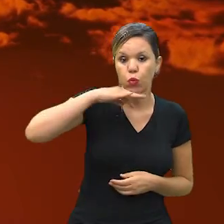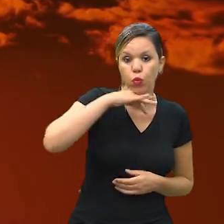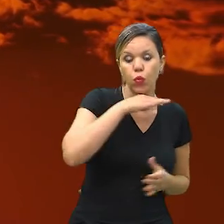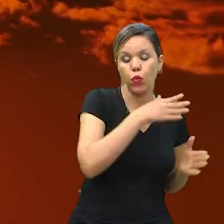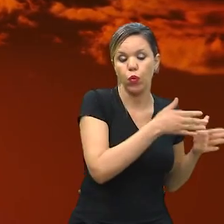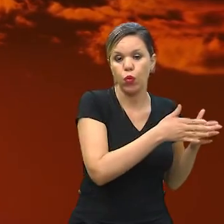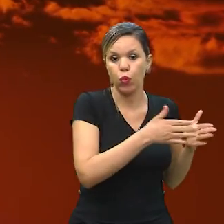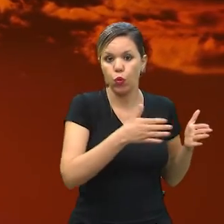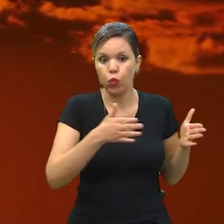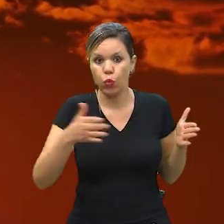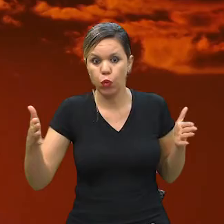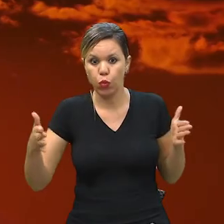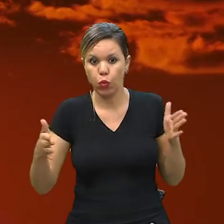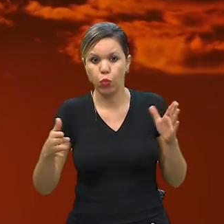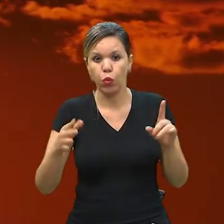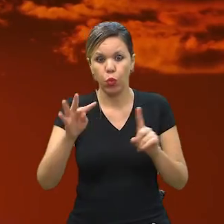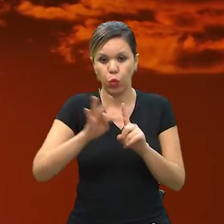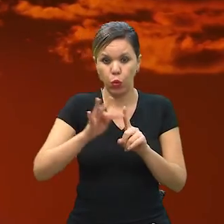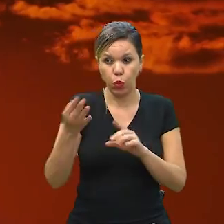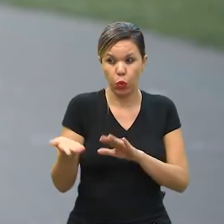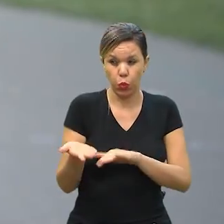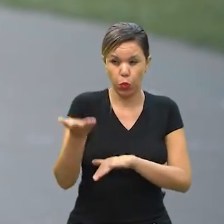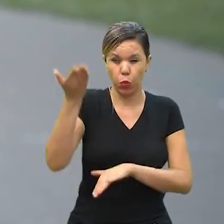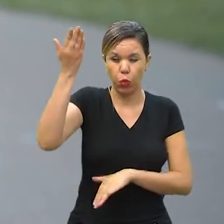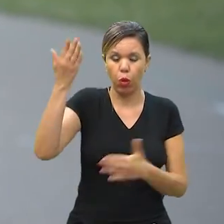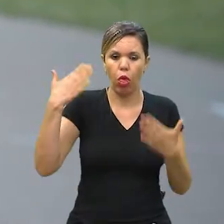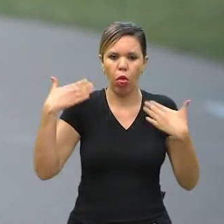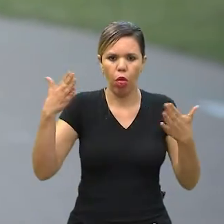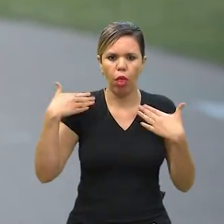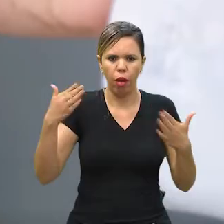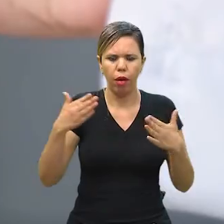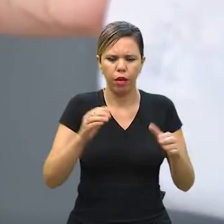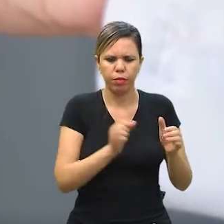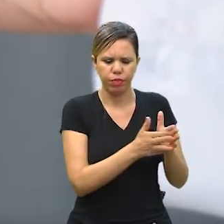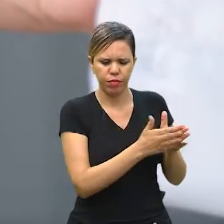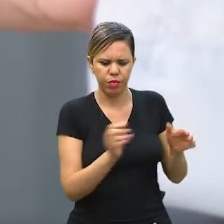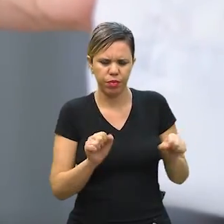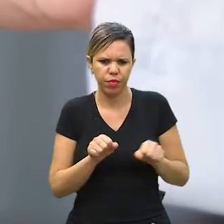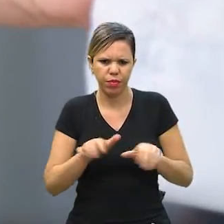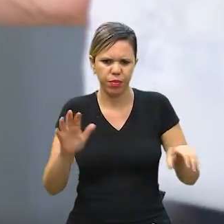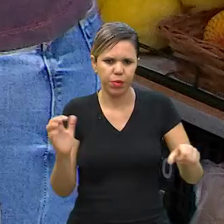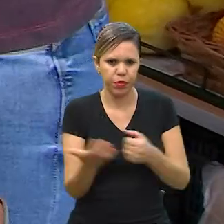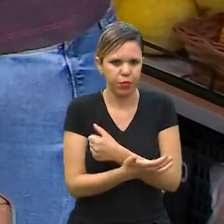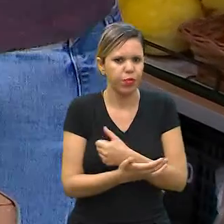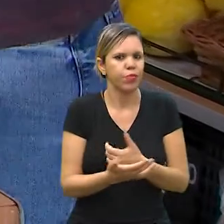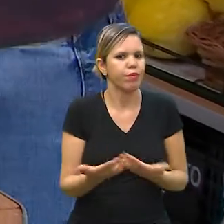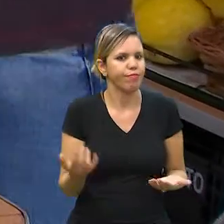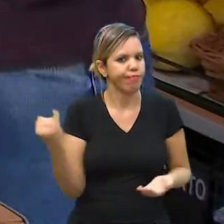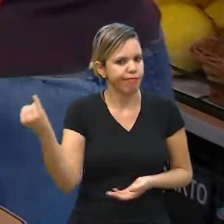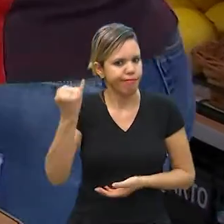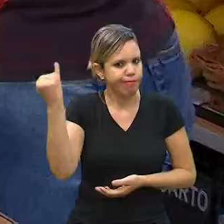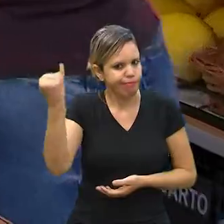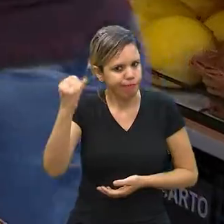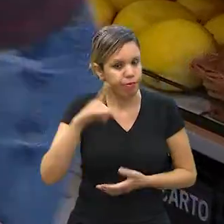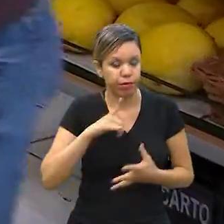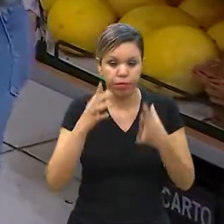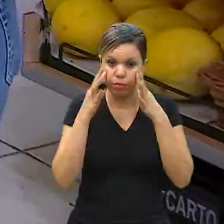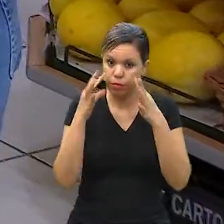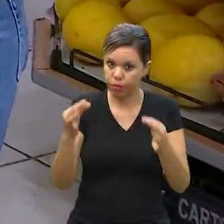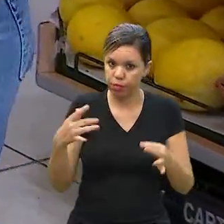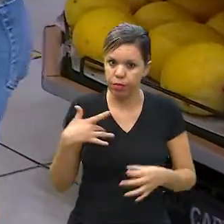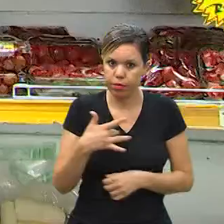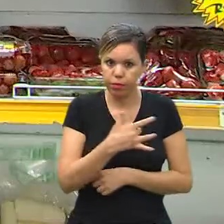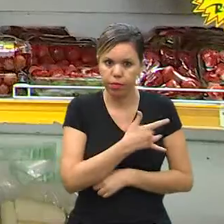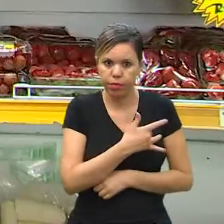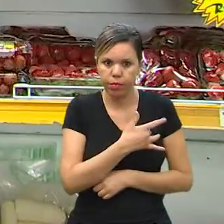Estamos no verão e com as altas temperaturas, pandemia provocada pela Covid-19, é muito importante ter atenção